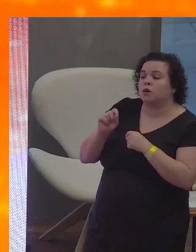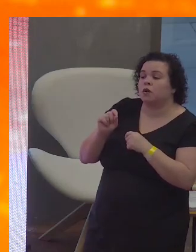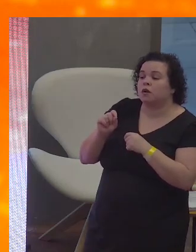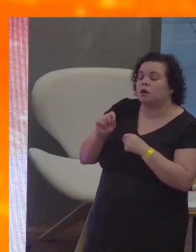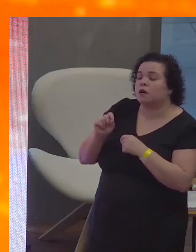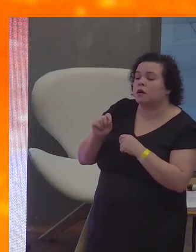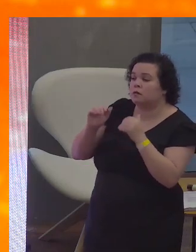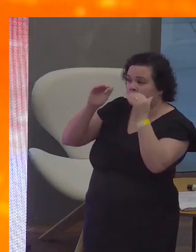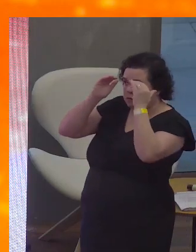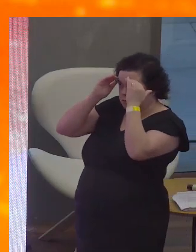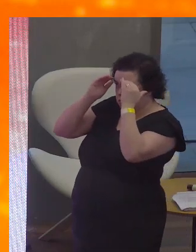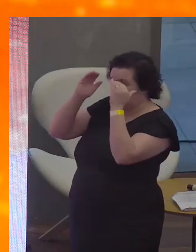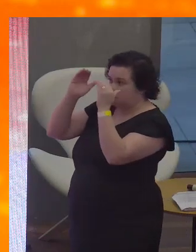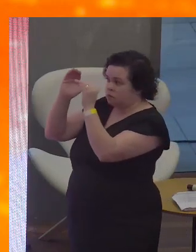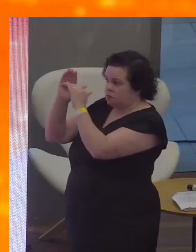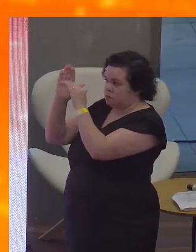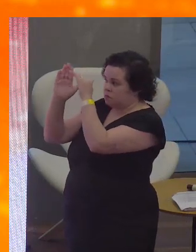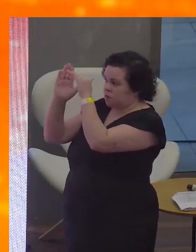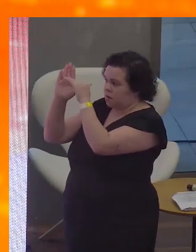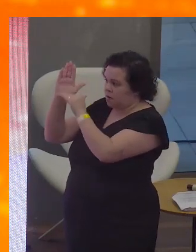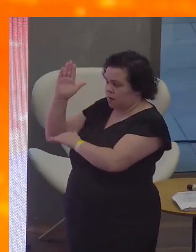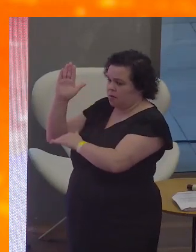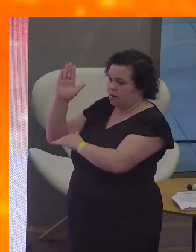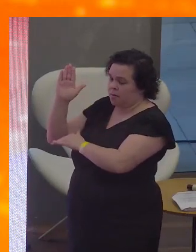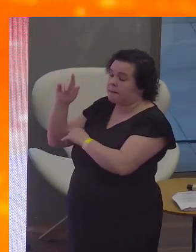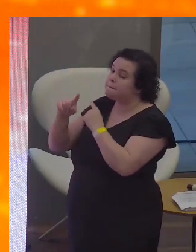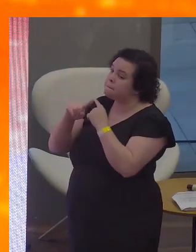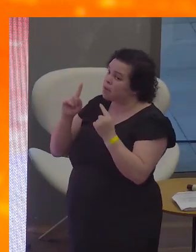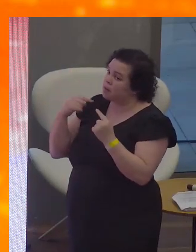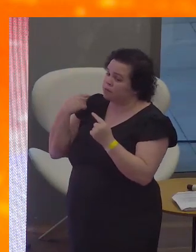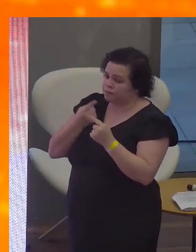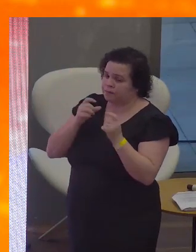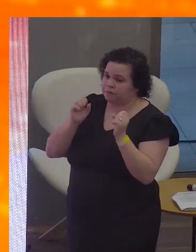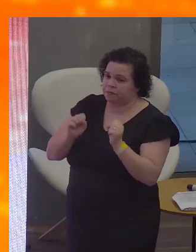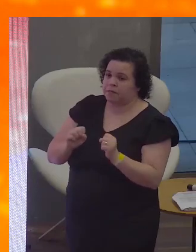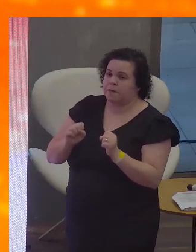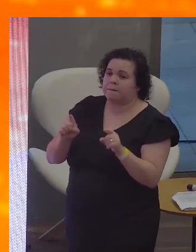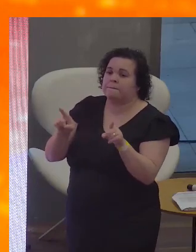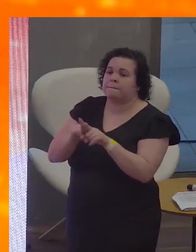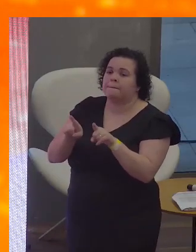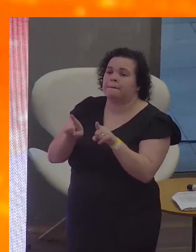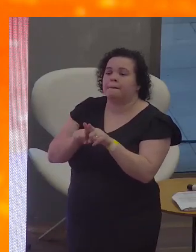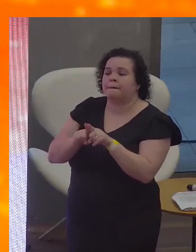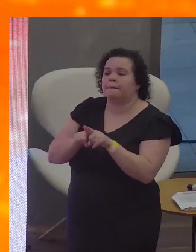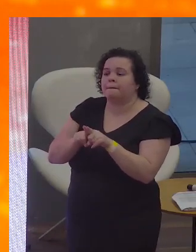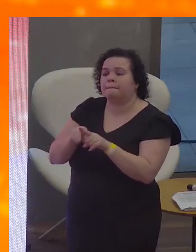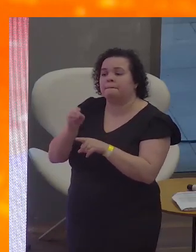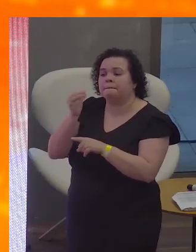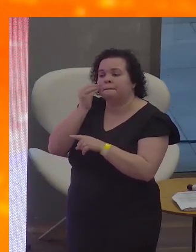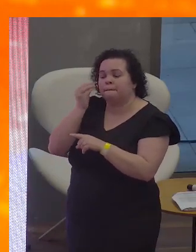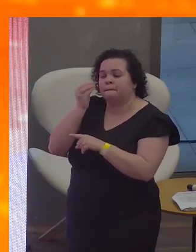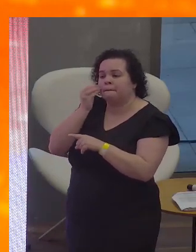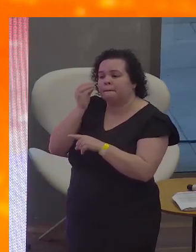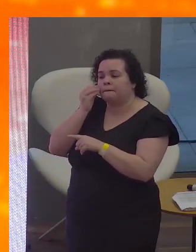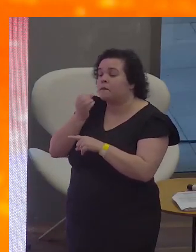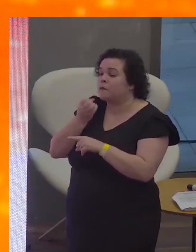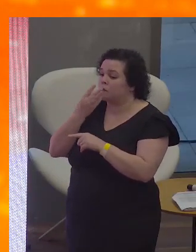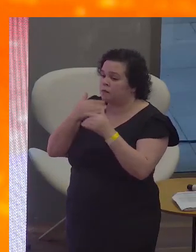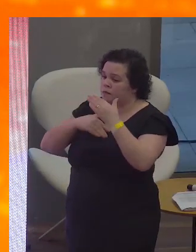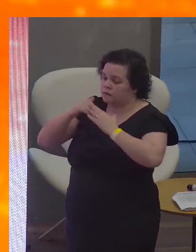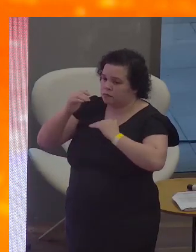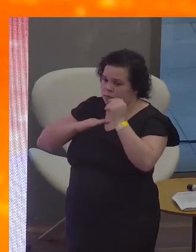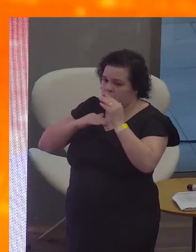cumprindo com toda essa série de exigências. Agora, o que a gente pode ainda pleitear? Boas